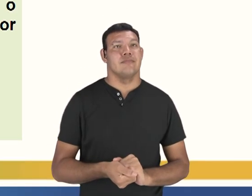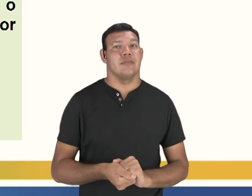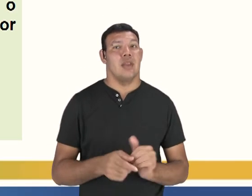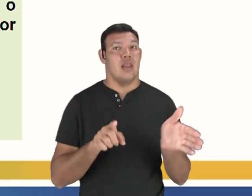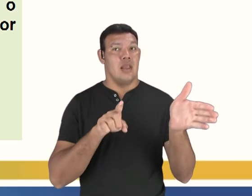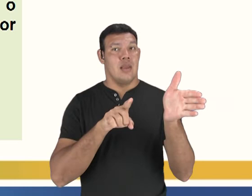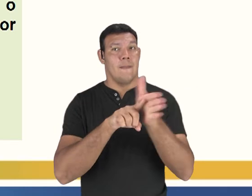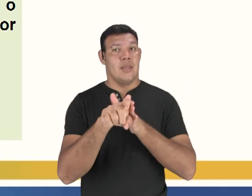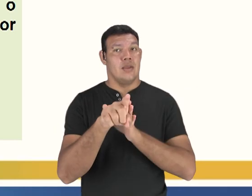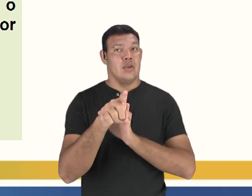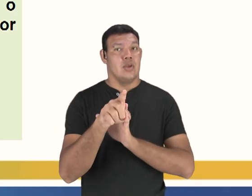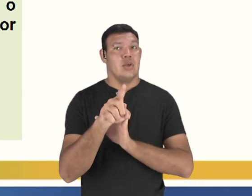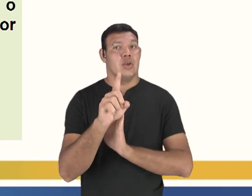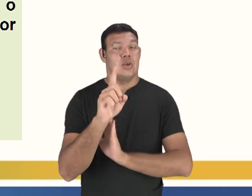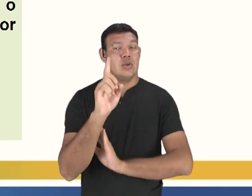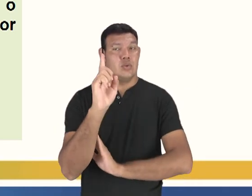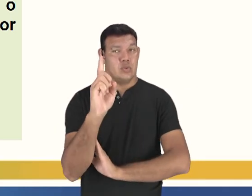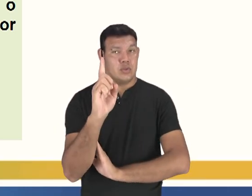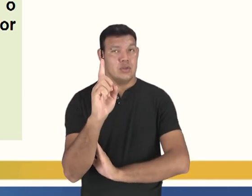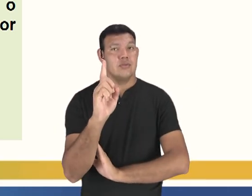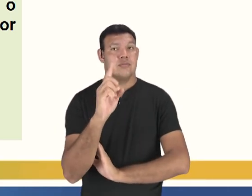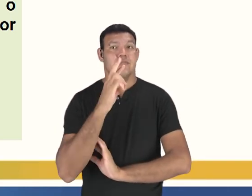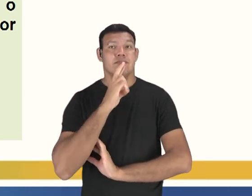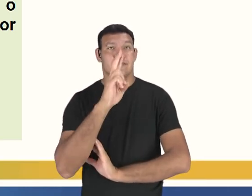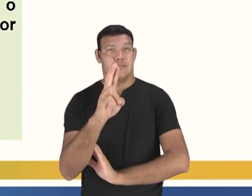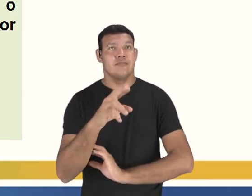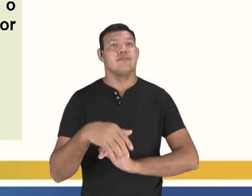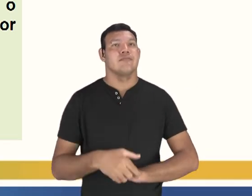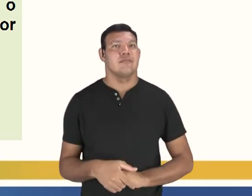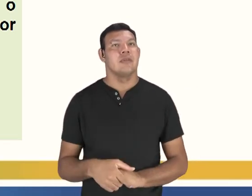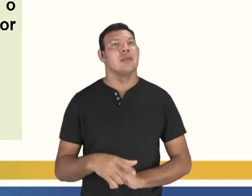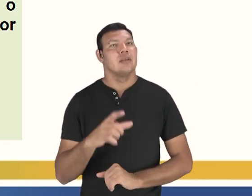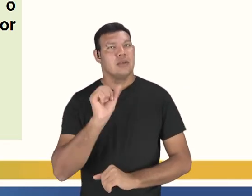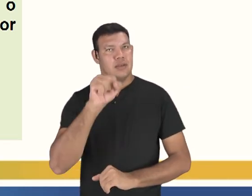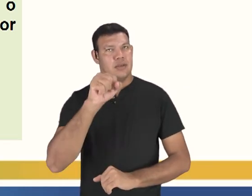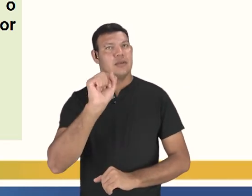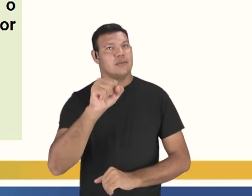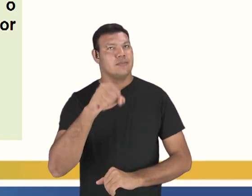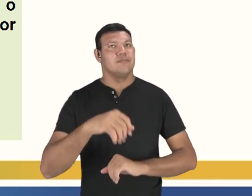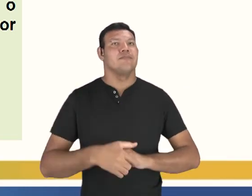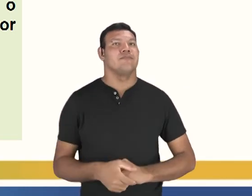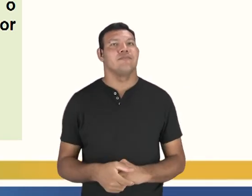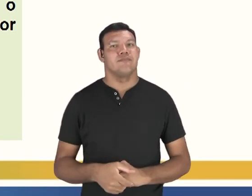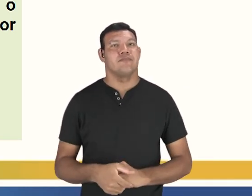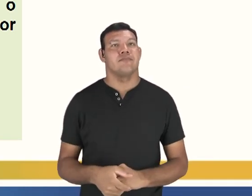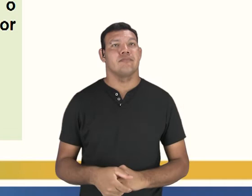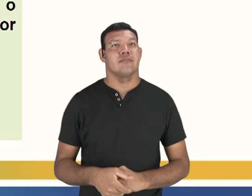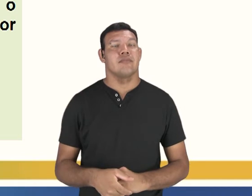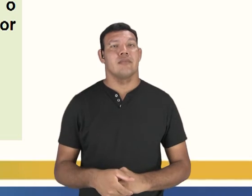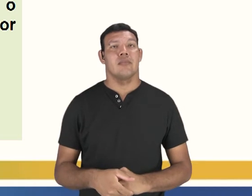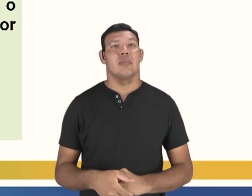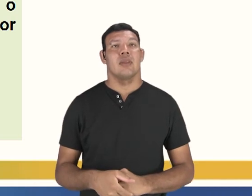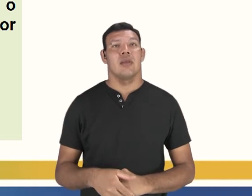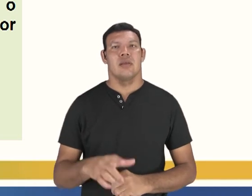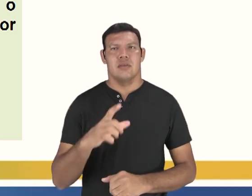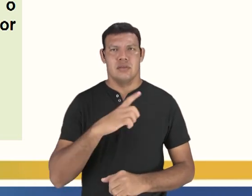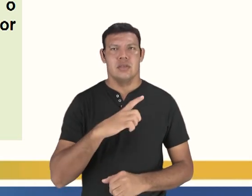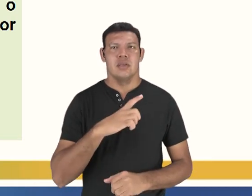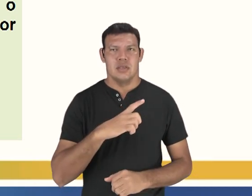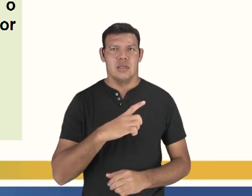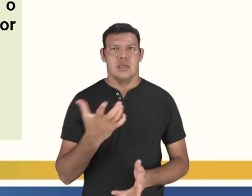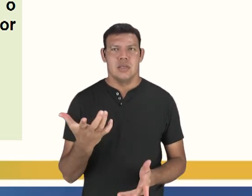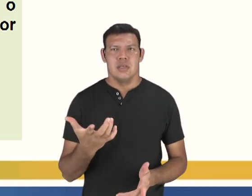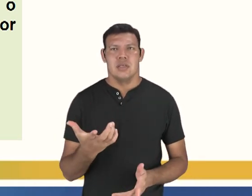Resposta da 1, gente. Sim, existem suplementos que podem ser ingeridos, né? Então, a questão pergunta se existem